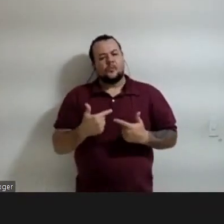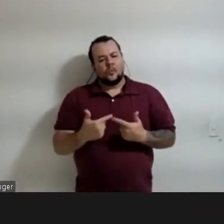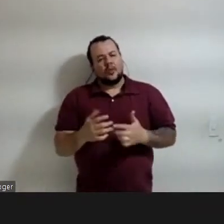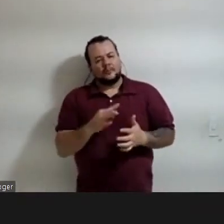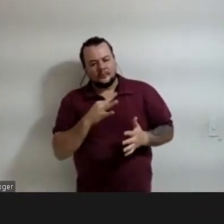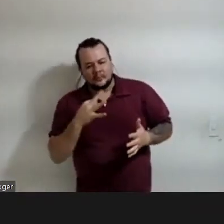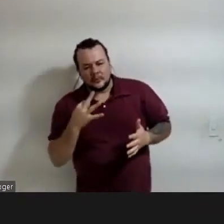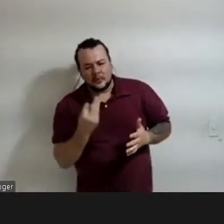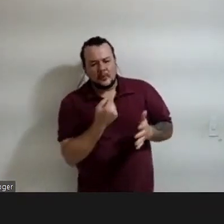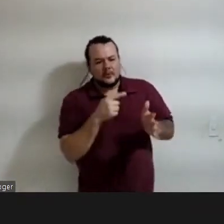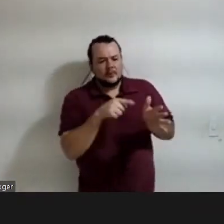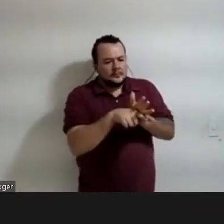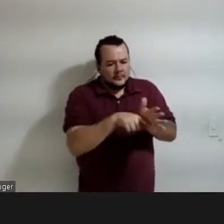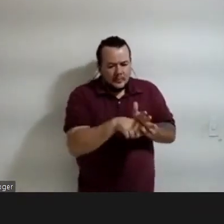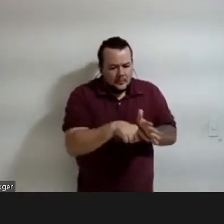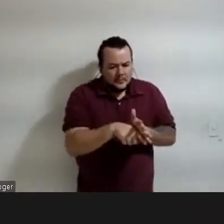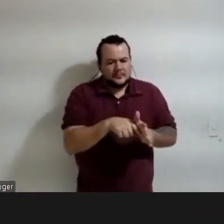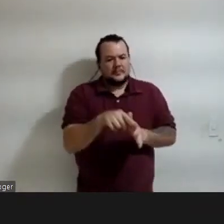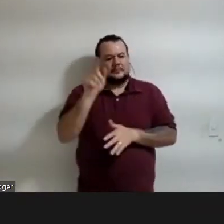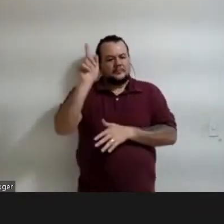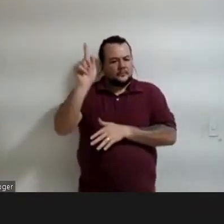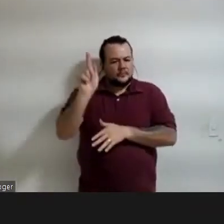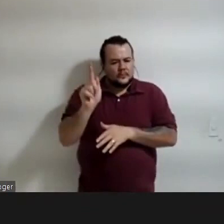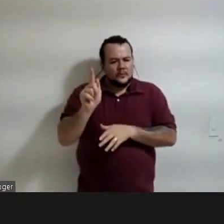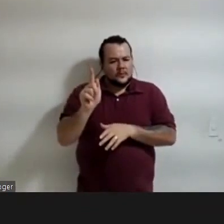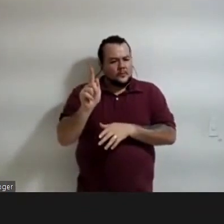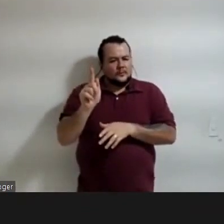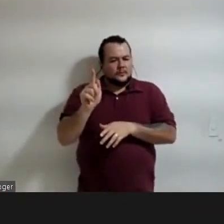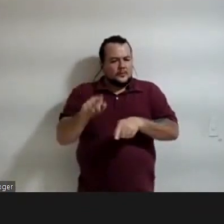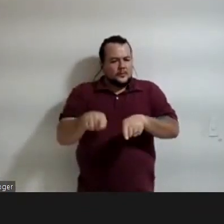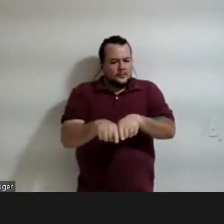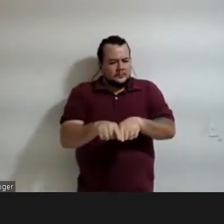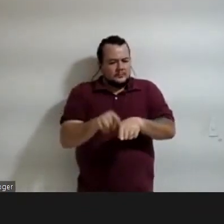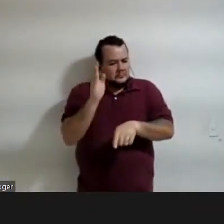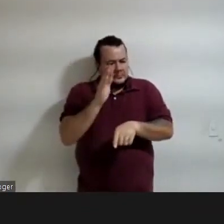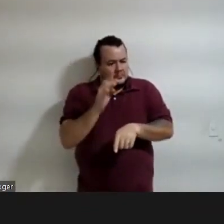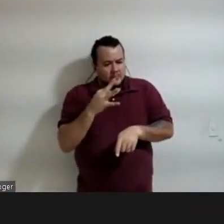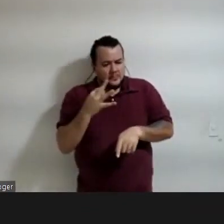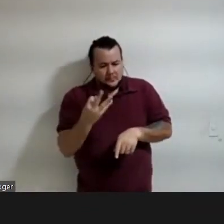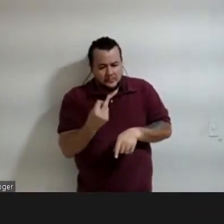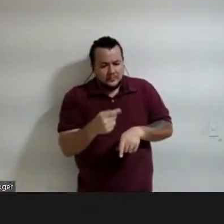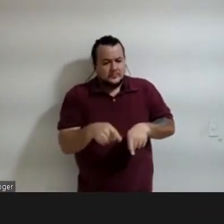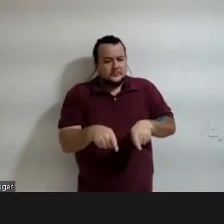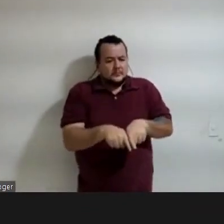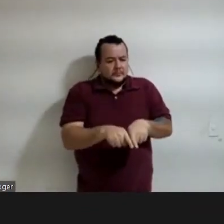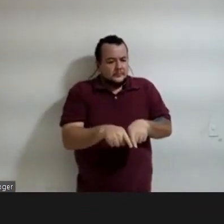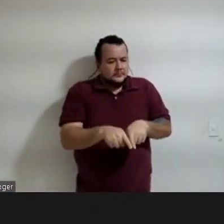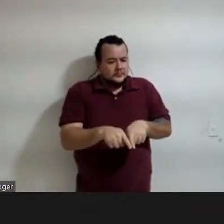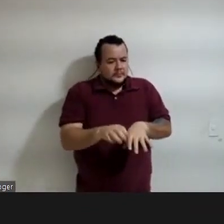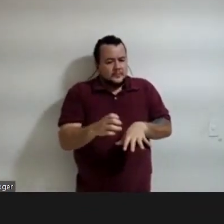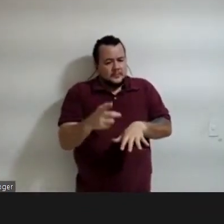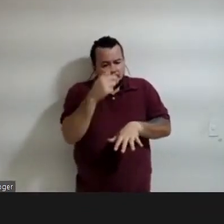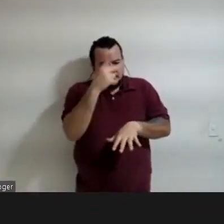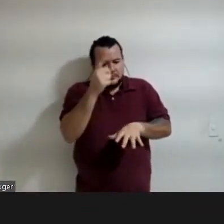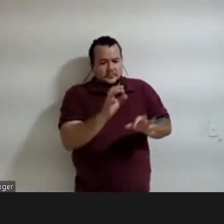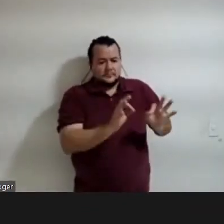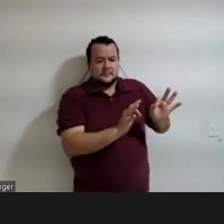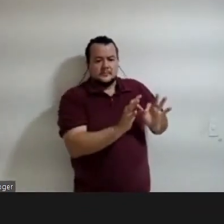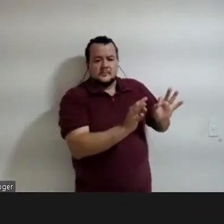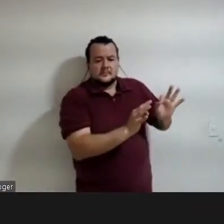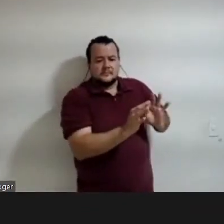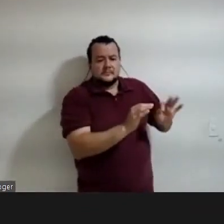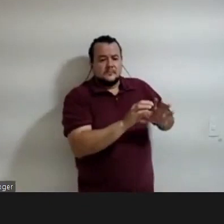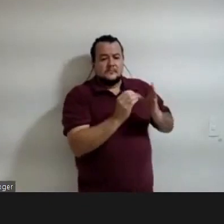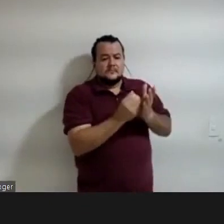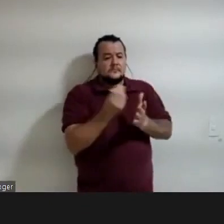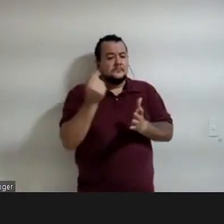esses pesquisadores, gestores em todo o Brasil, inclusive daqueles que organizaram Enamparques anteriores e